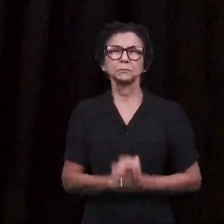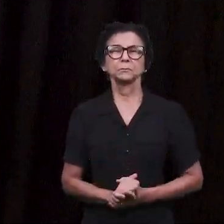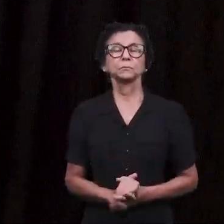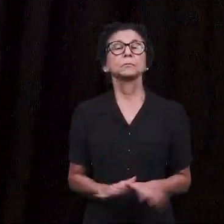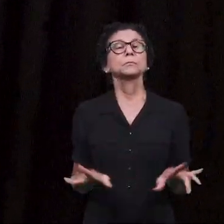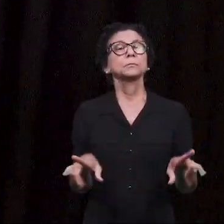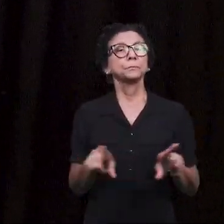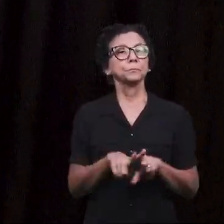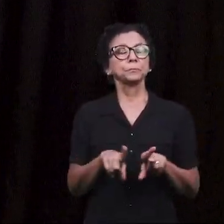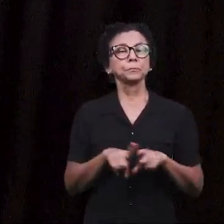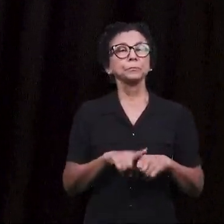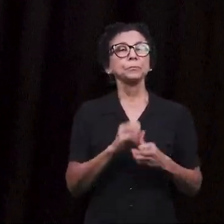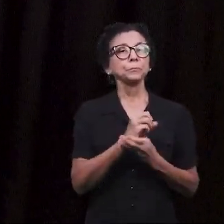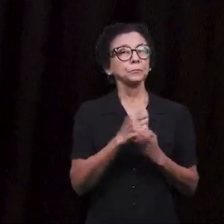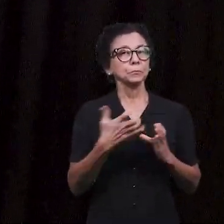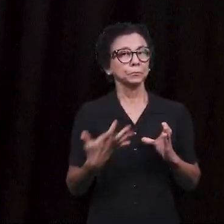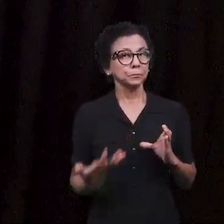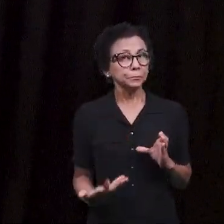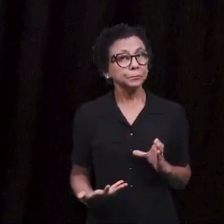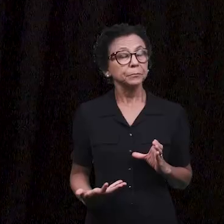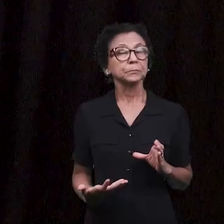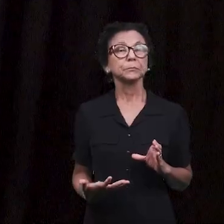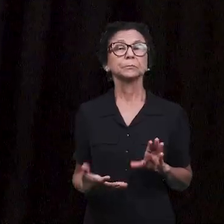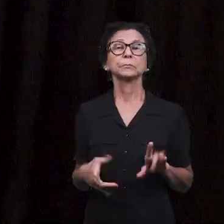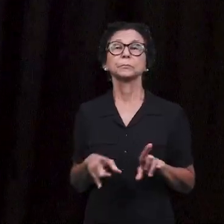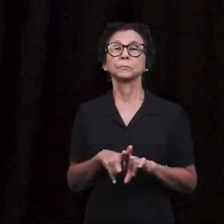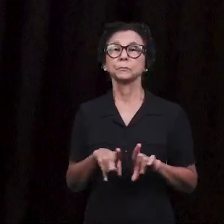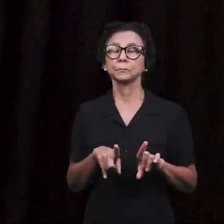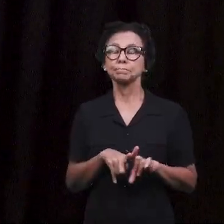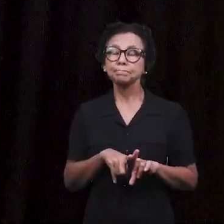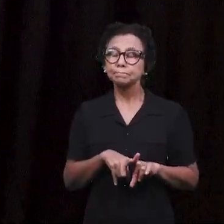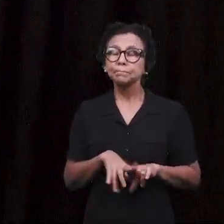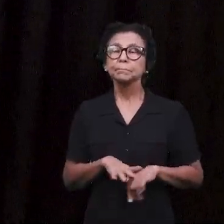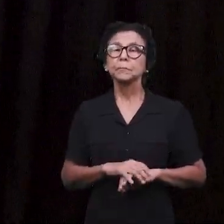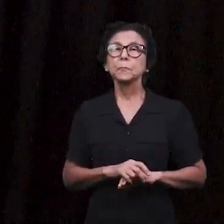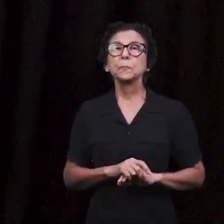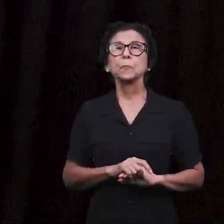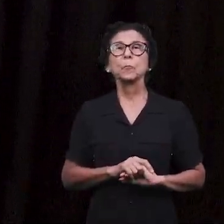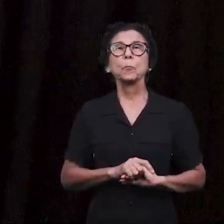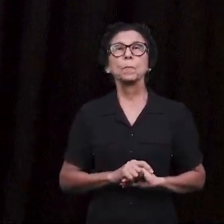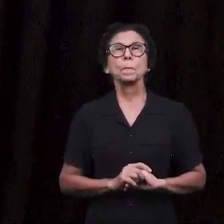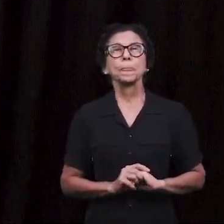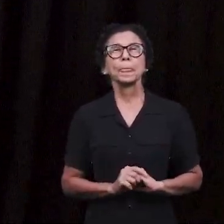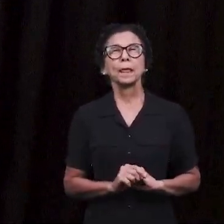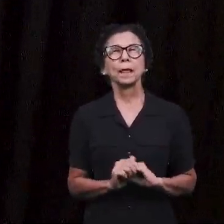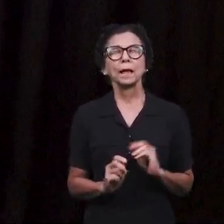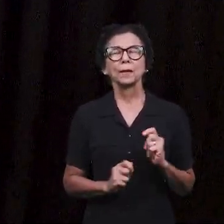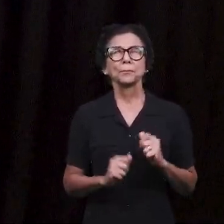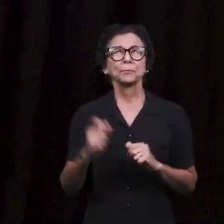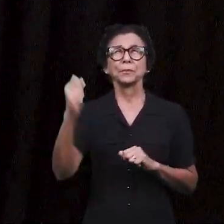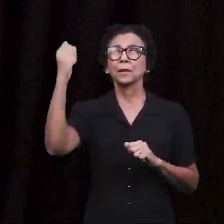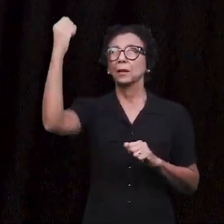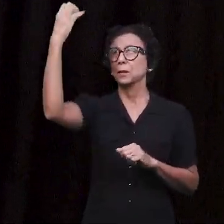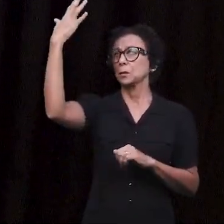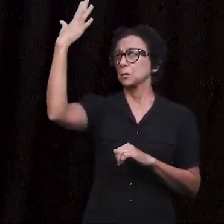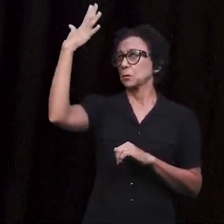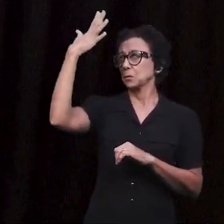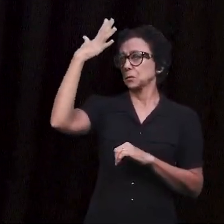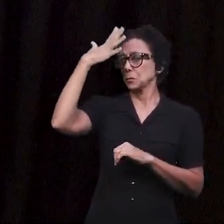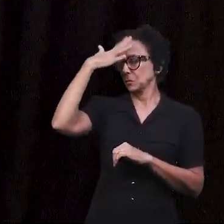Além disso, outras características também fundamentais presentes são o incômodo com a luz, que nós chamamos